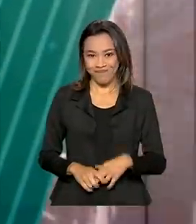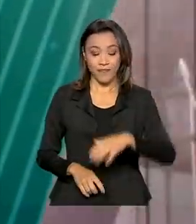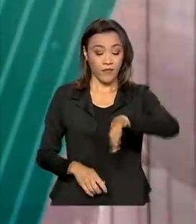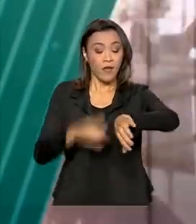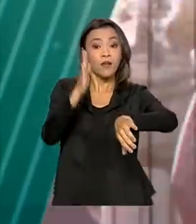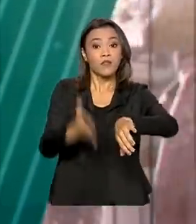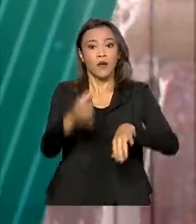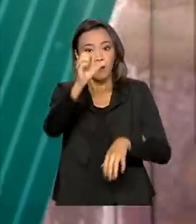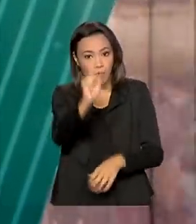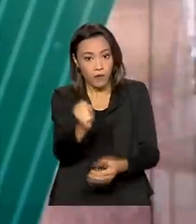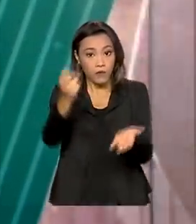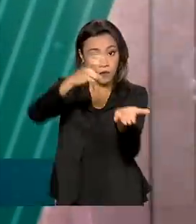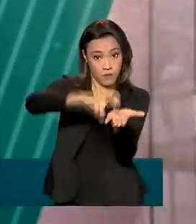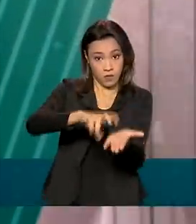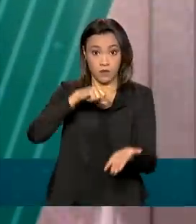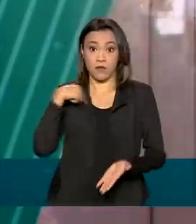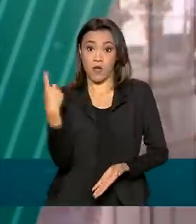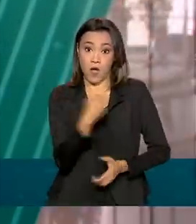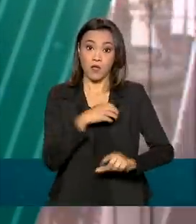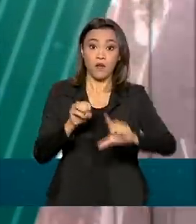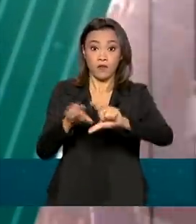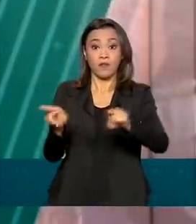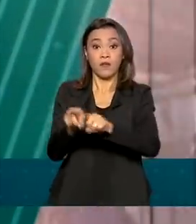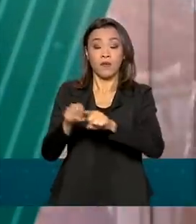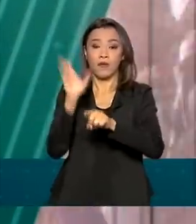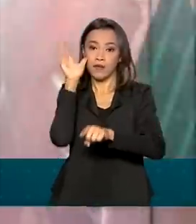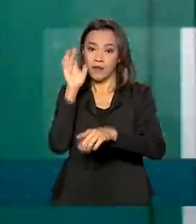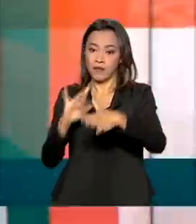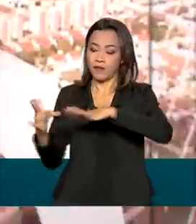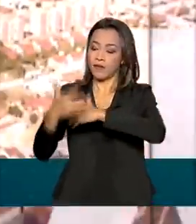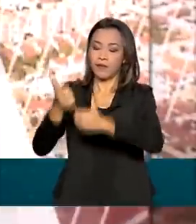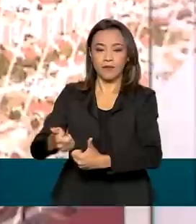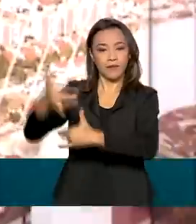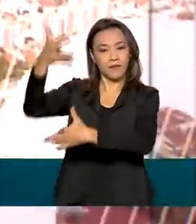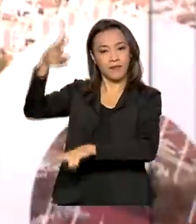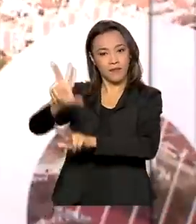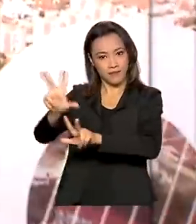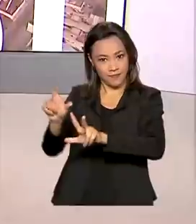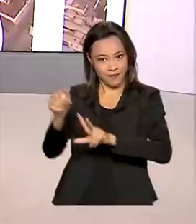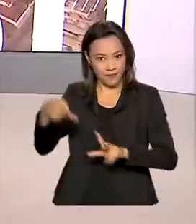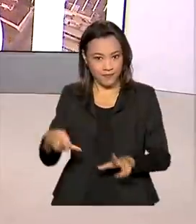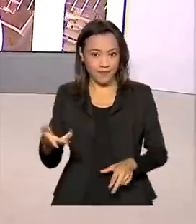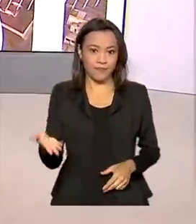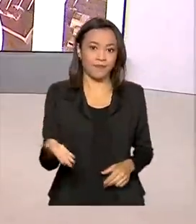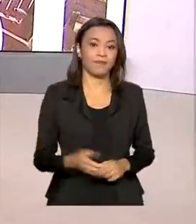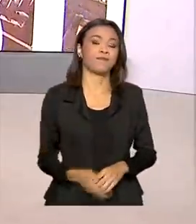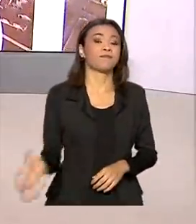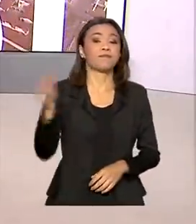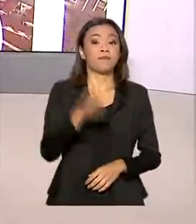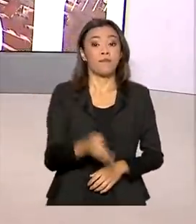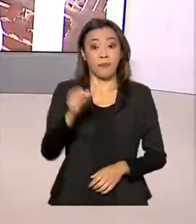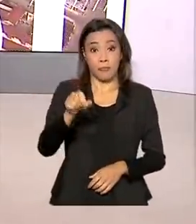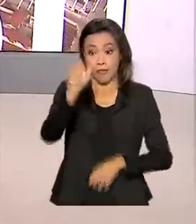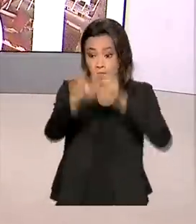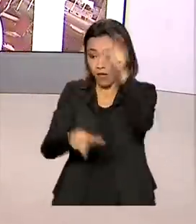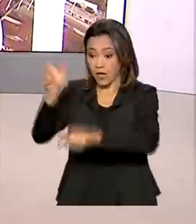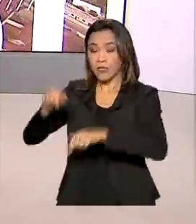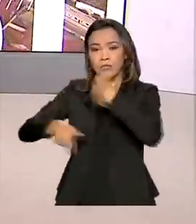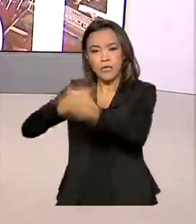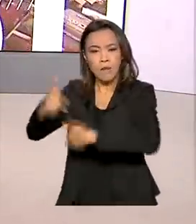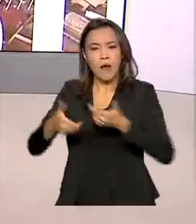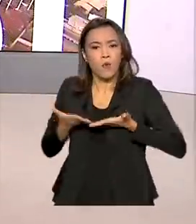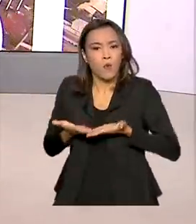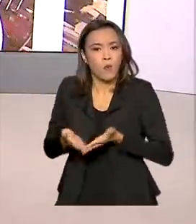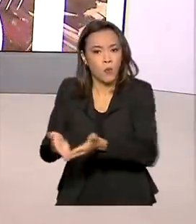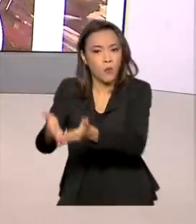Agora são 8 horas da manhã, nós estamos ao vivo também pelas redes sociais da TV Brasil. Os trabalhadores de portos e aeroportos que